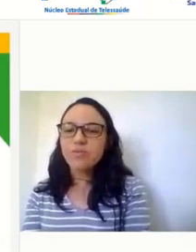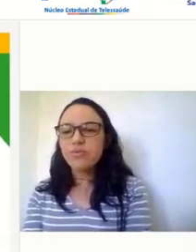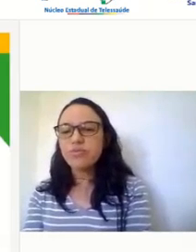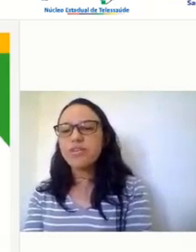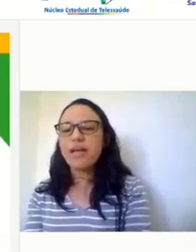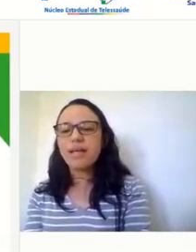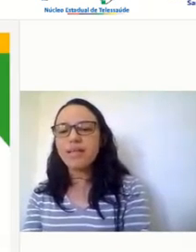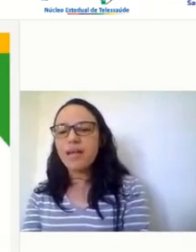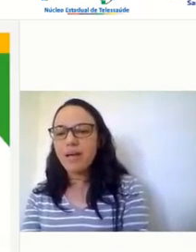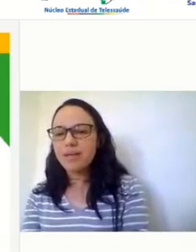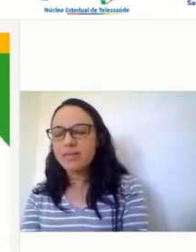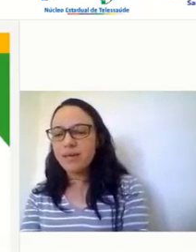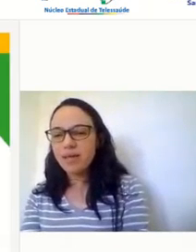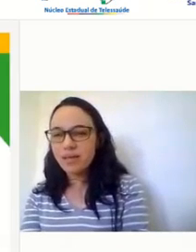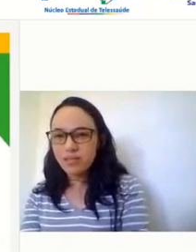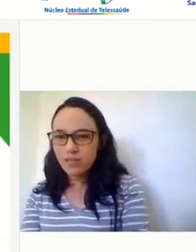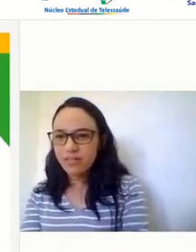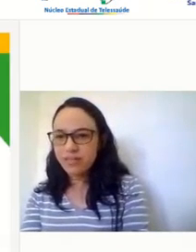símbolo